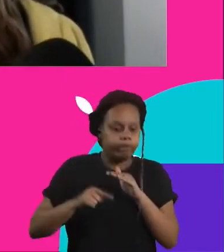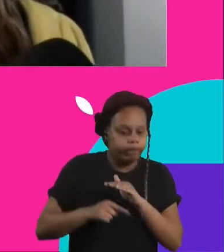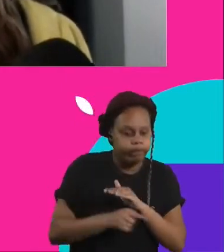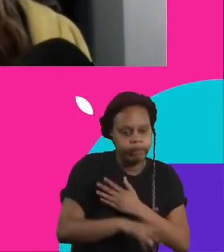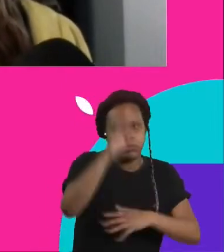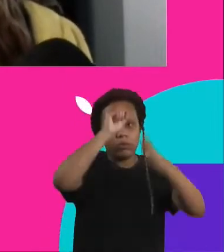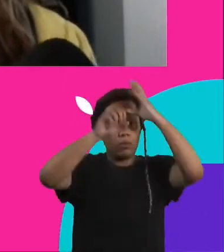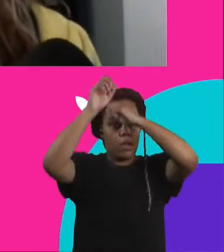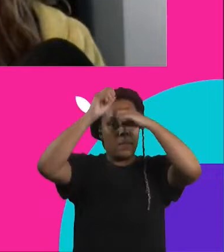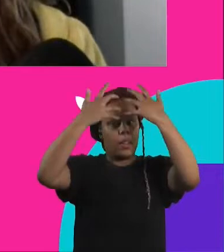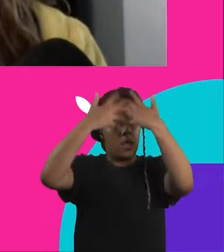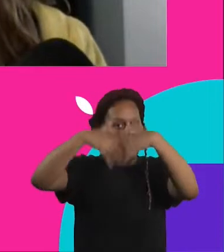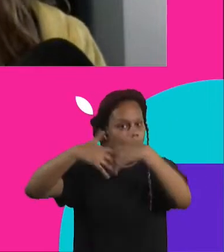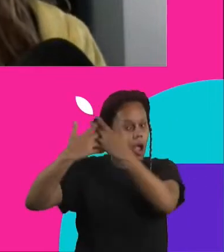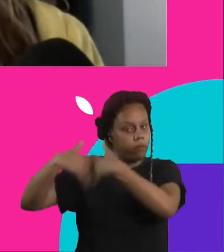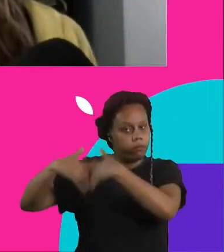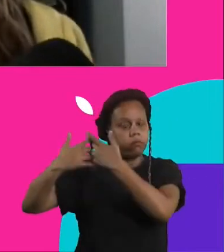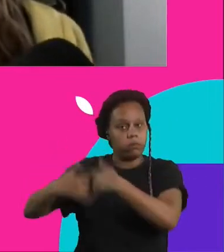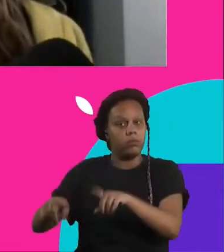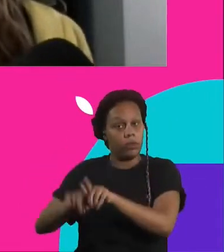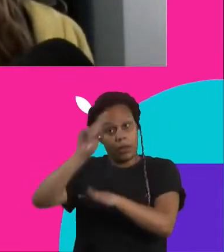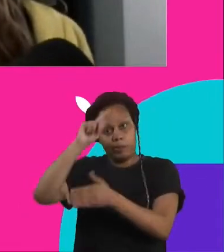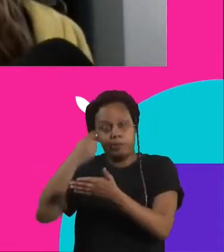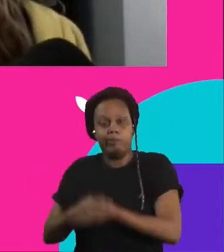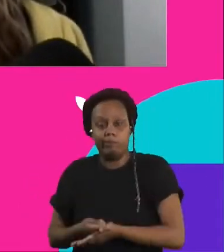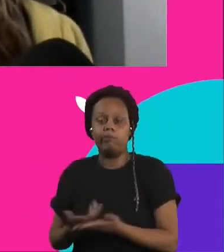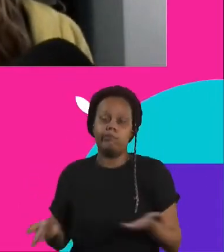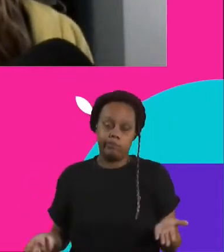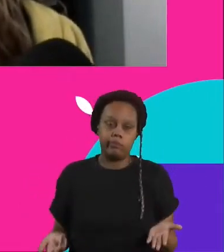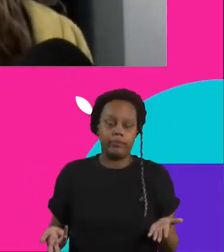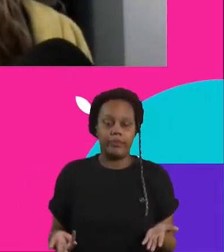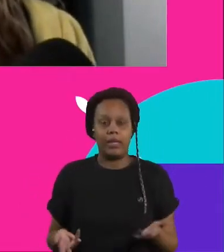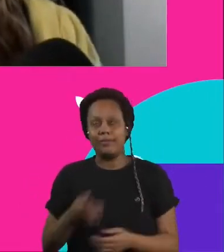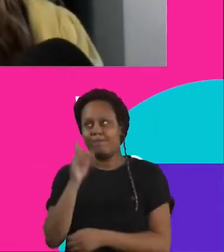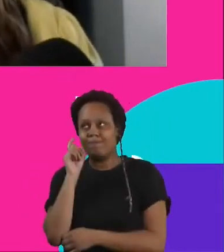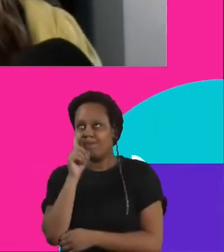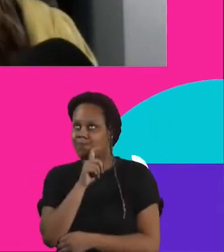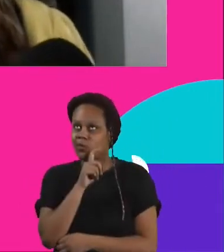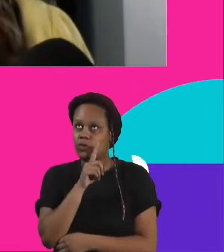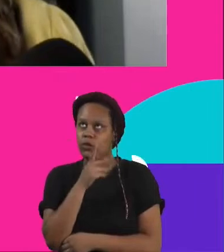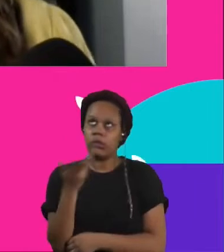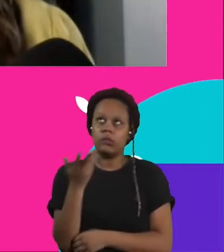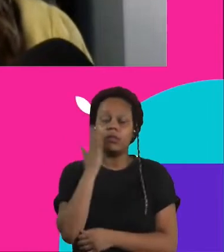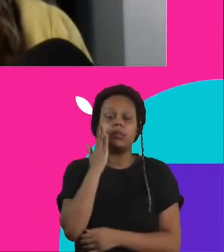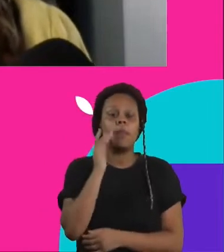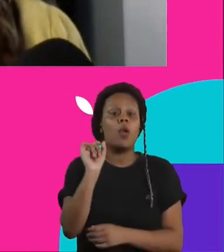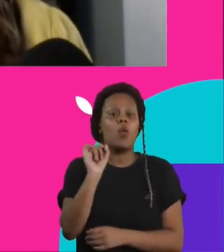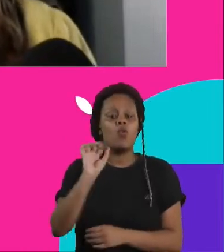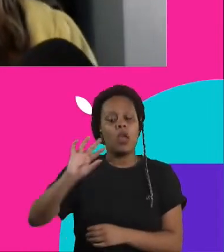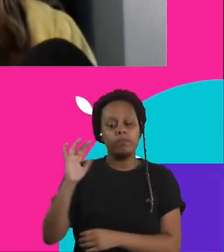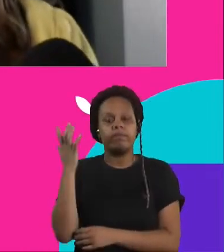a automatização de processos decisórios, isso fica cada vez menos previsível, em maior